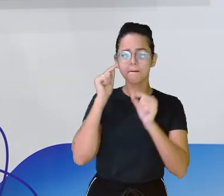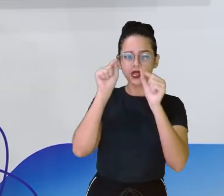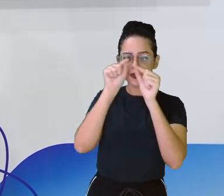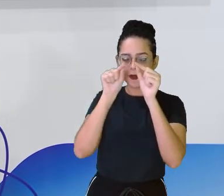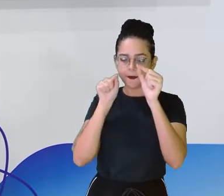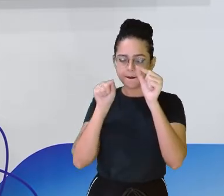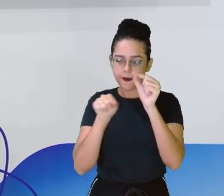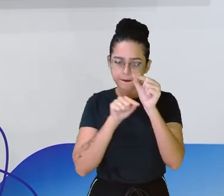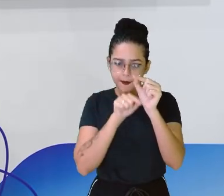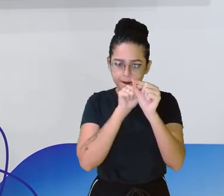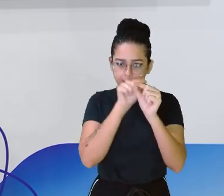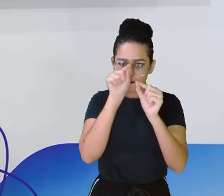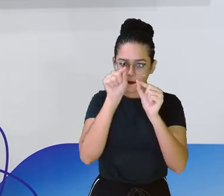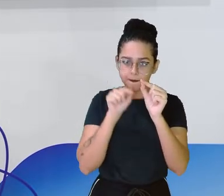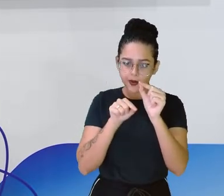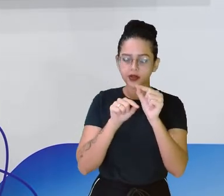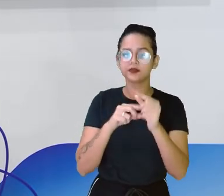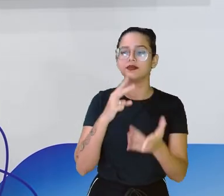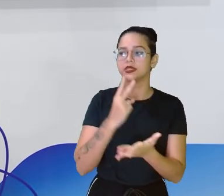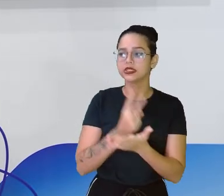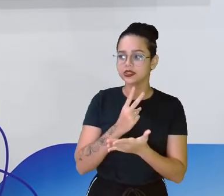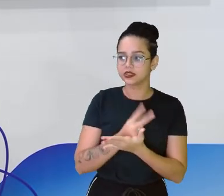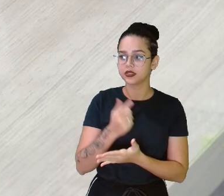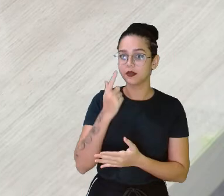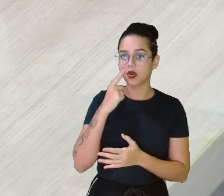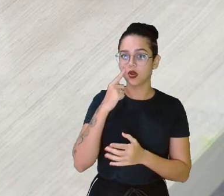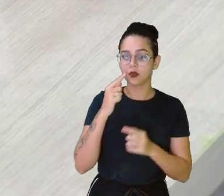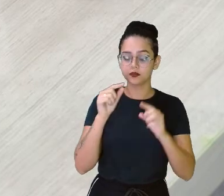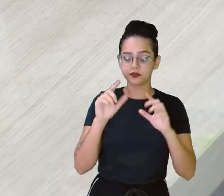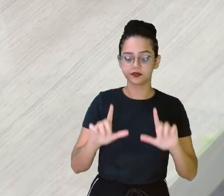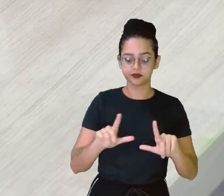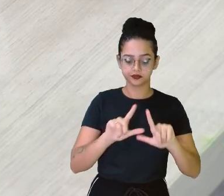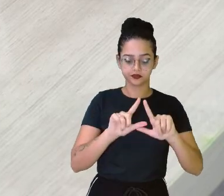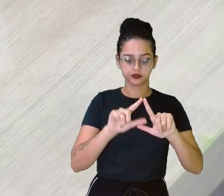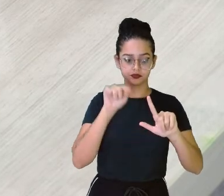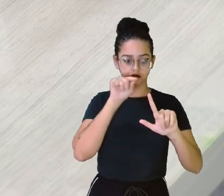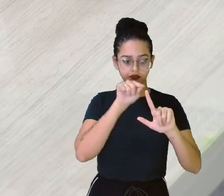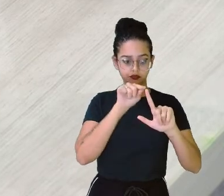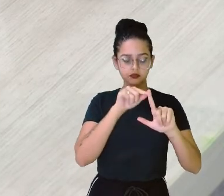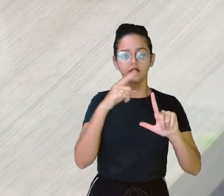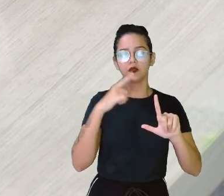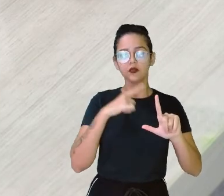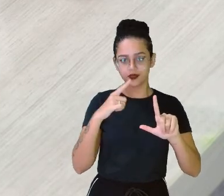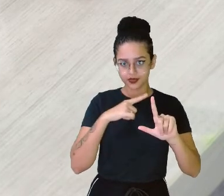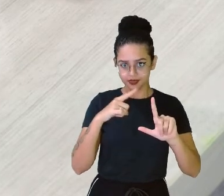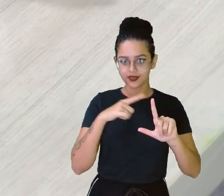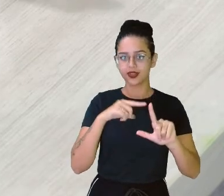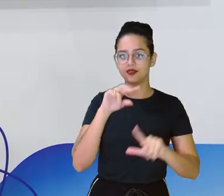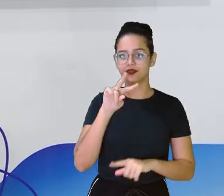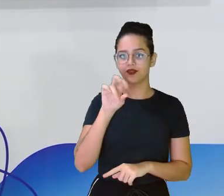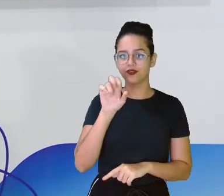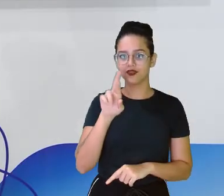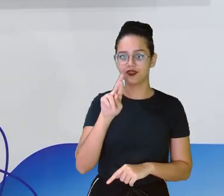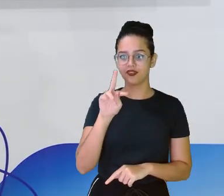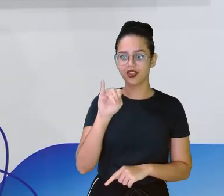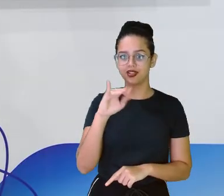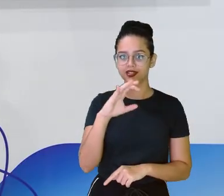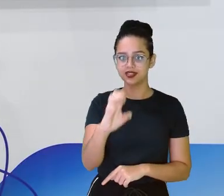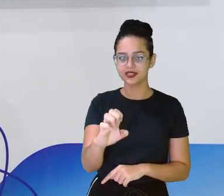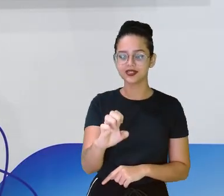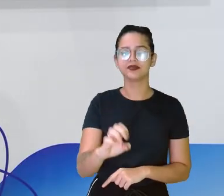minha pirâmide aqui. Sempre nessa pontinha haverá um vértice.